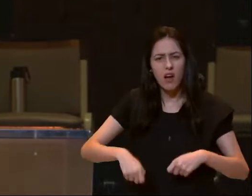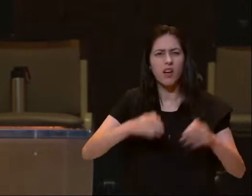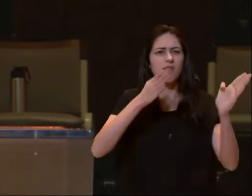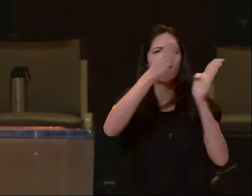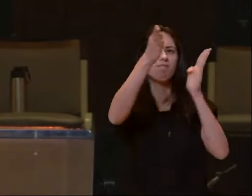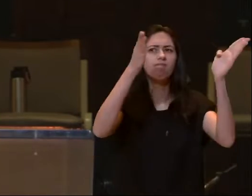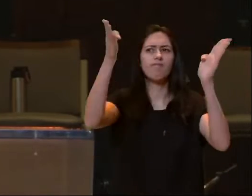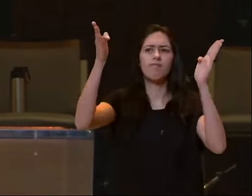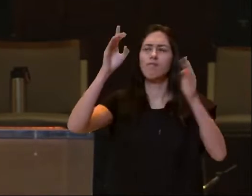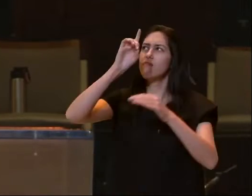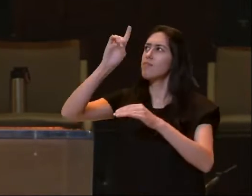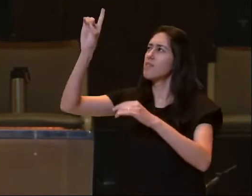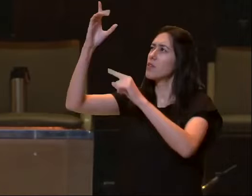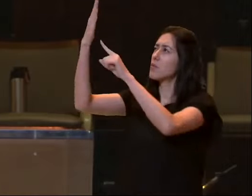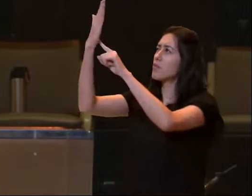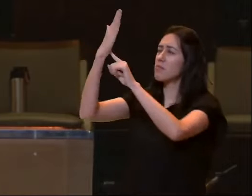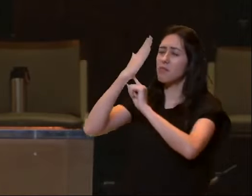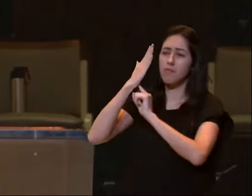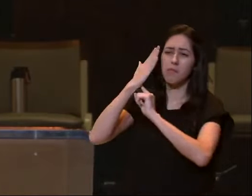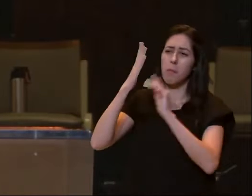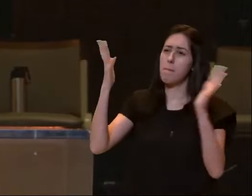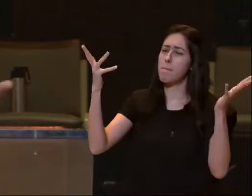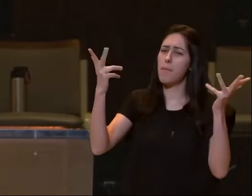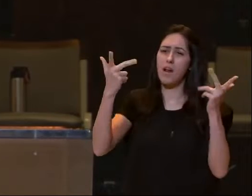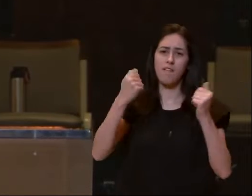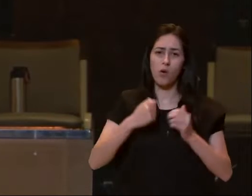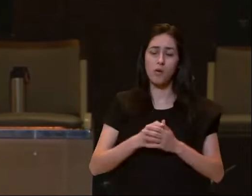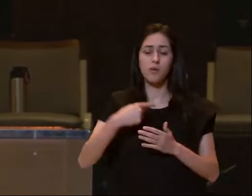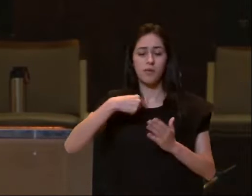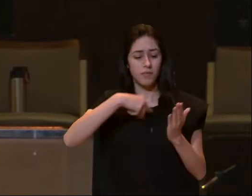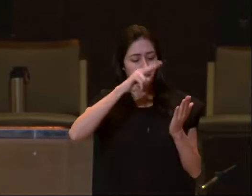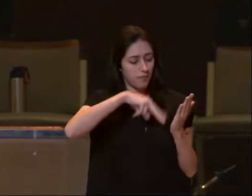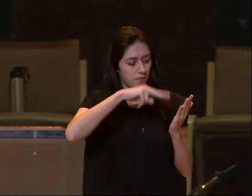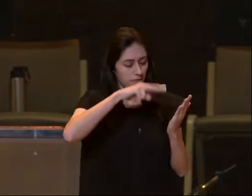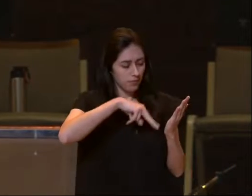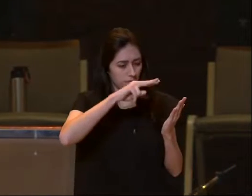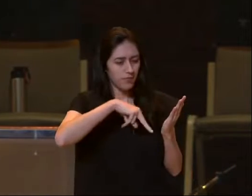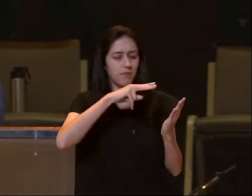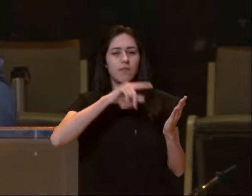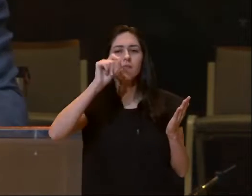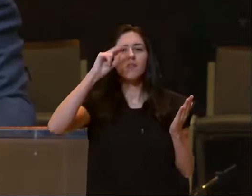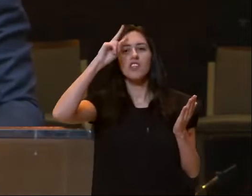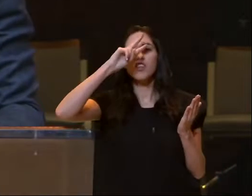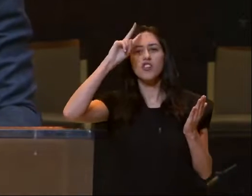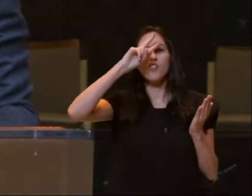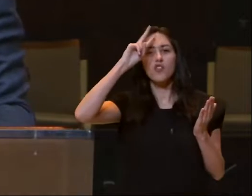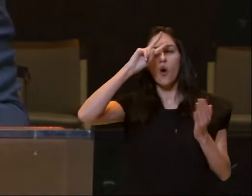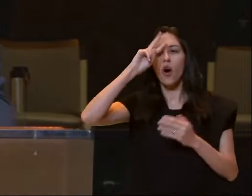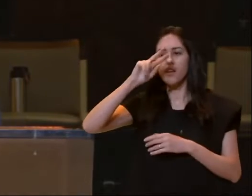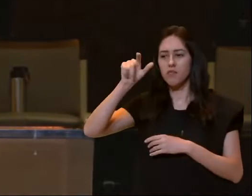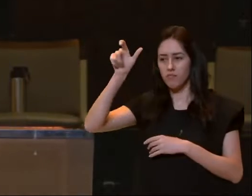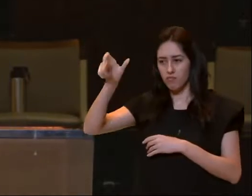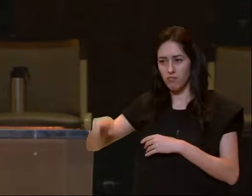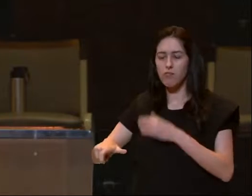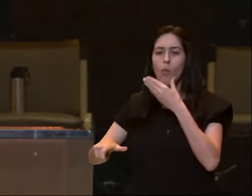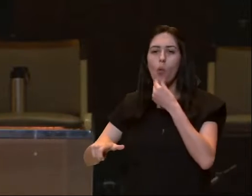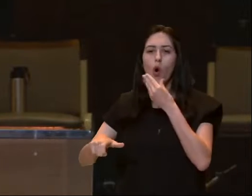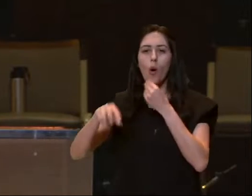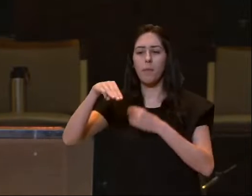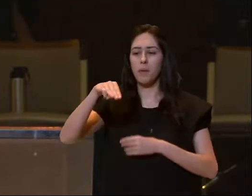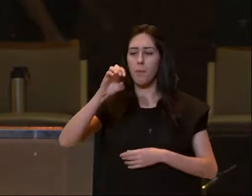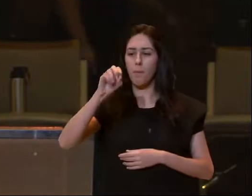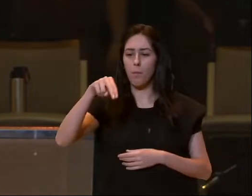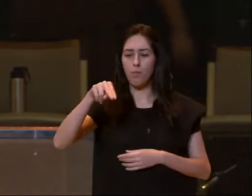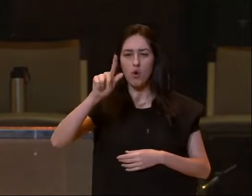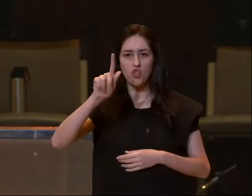sua manifestação maravilhosa. Eu estava lendo recentemente a biografia de Moody, e ele conta uma experiência